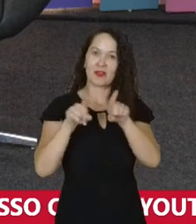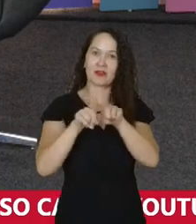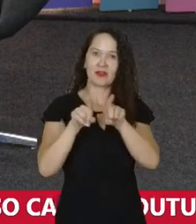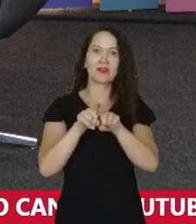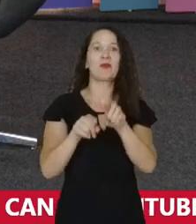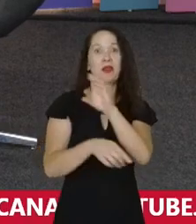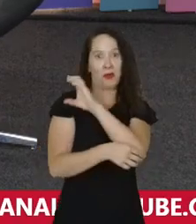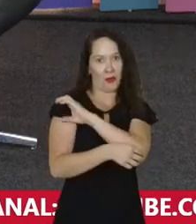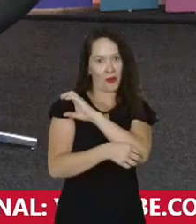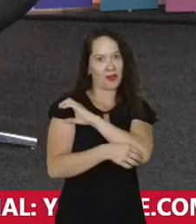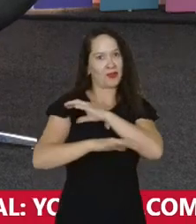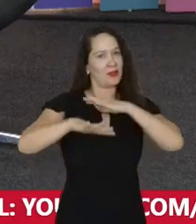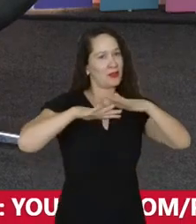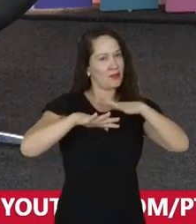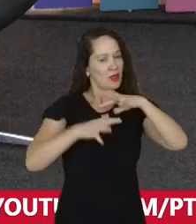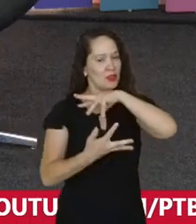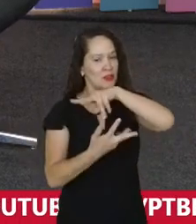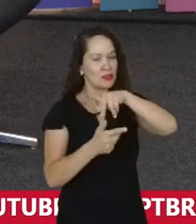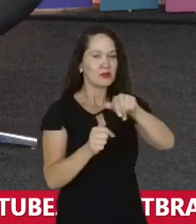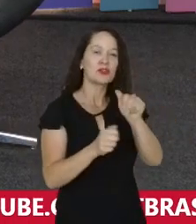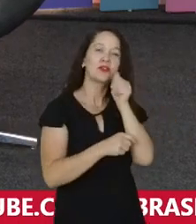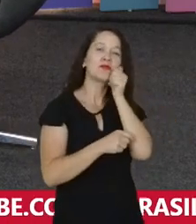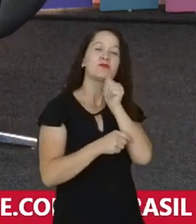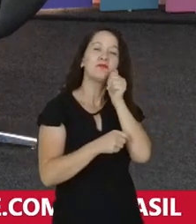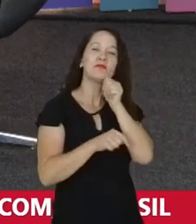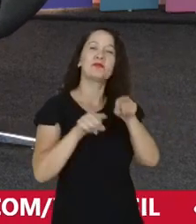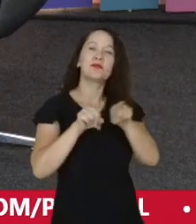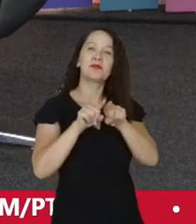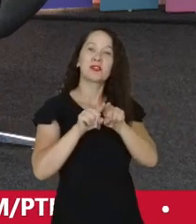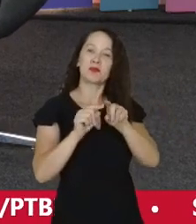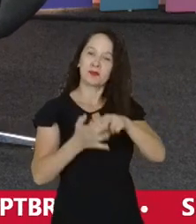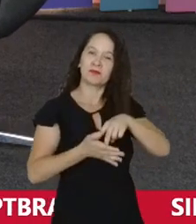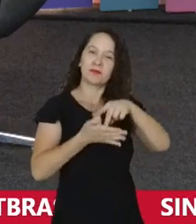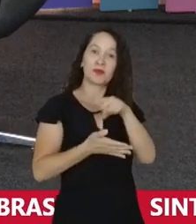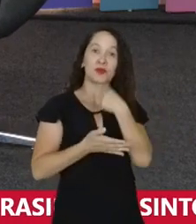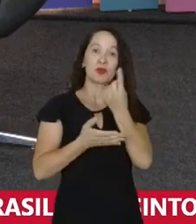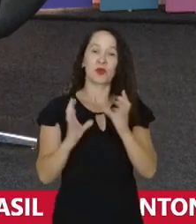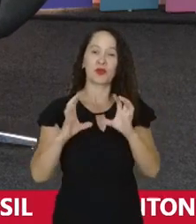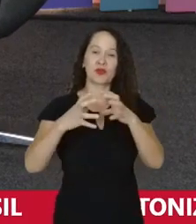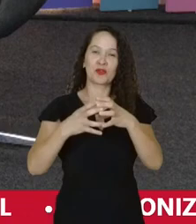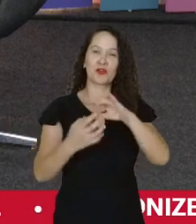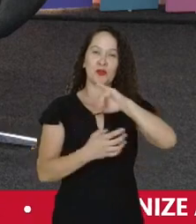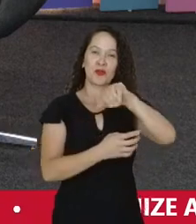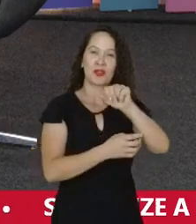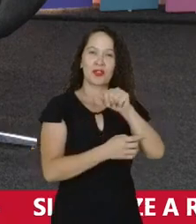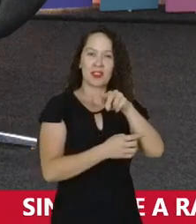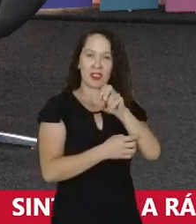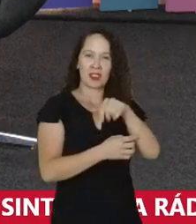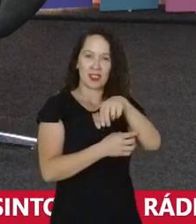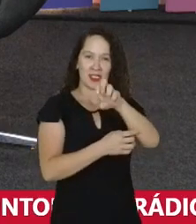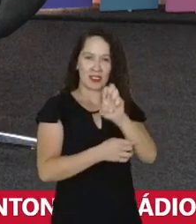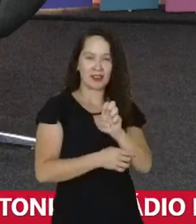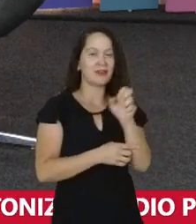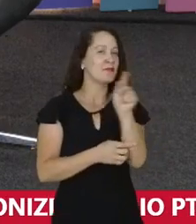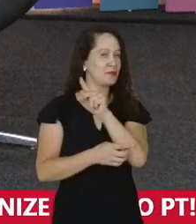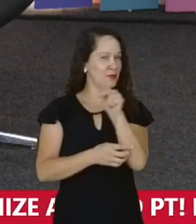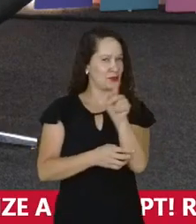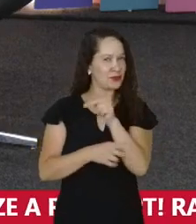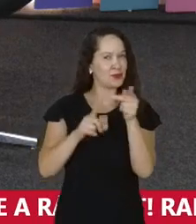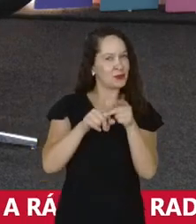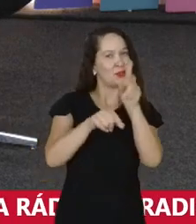sim coordenadora da Marcha Mundial das Mulheres, e também para reforçar o nosso time, a Jaqueline Gomes de Jesus, que é